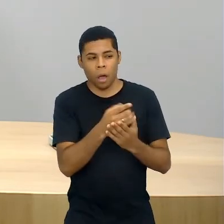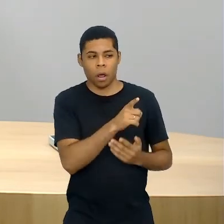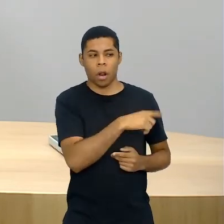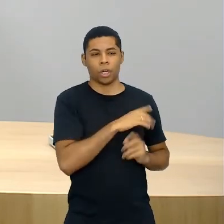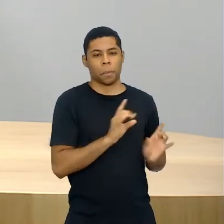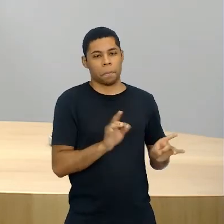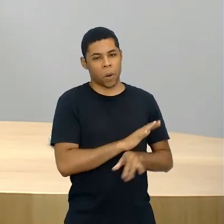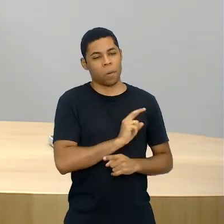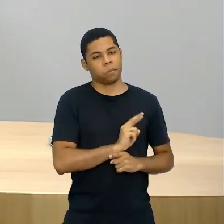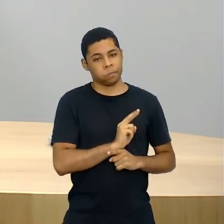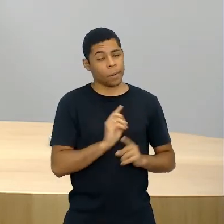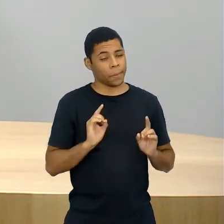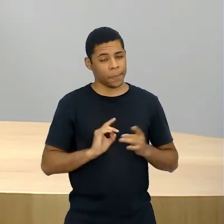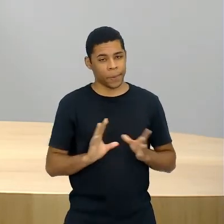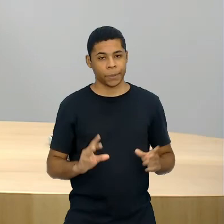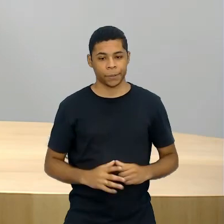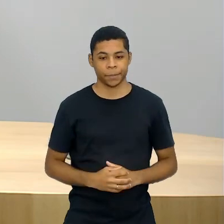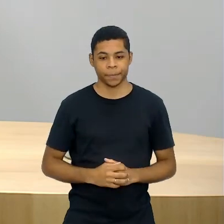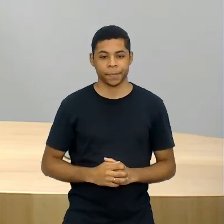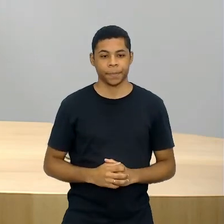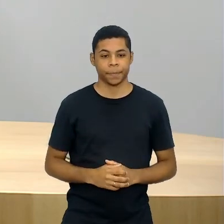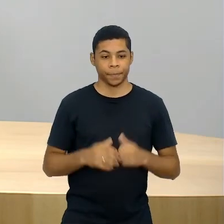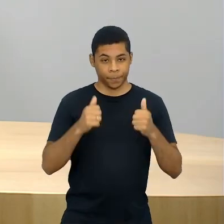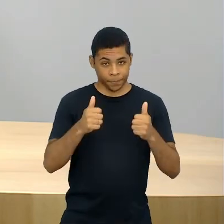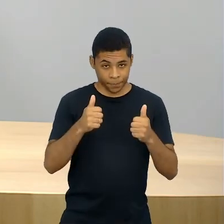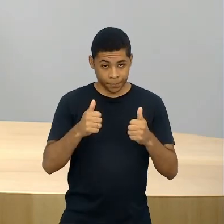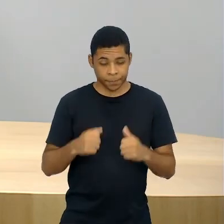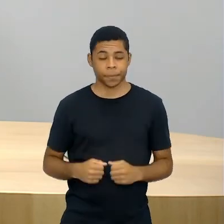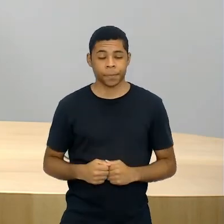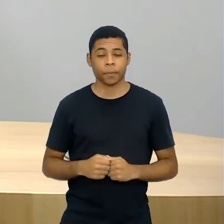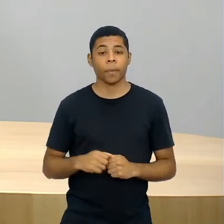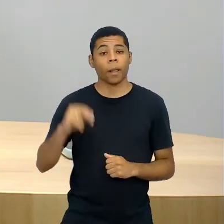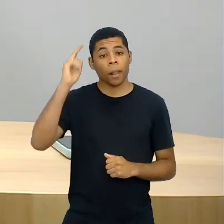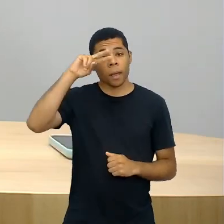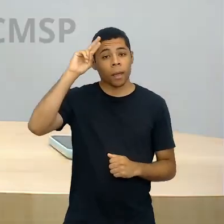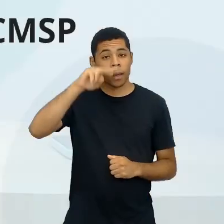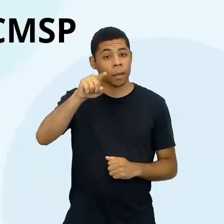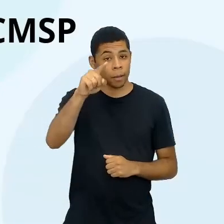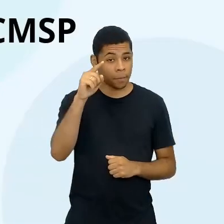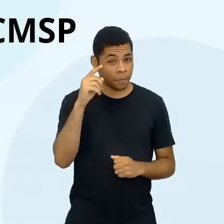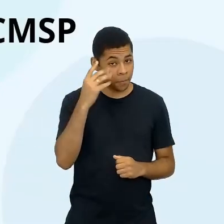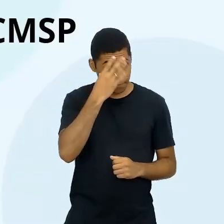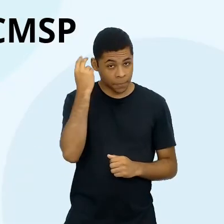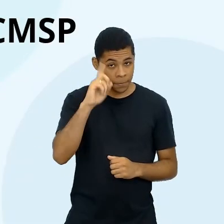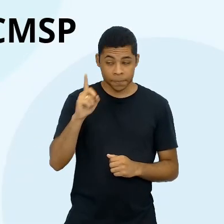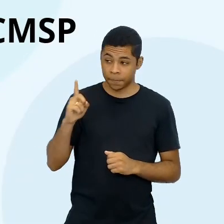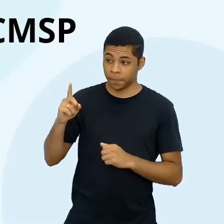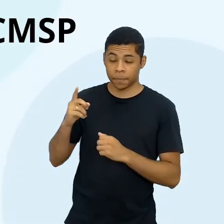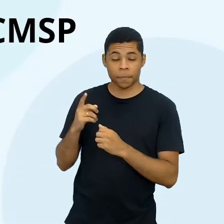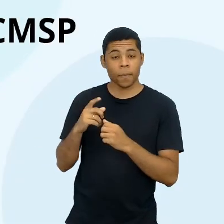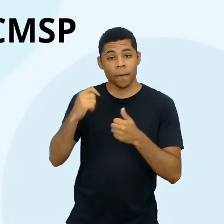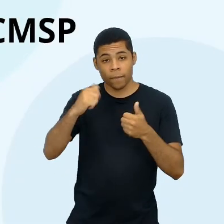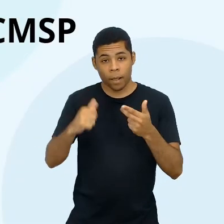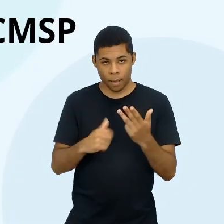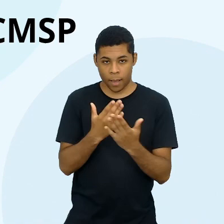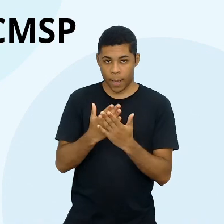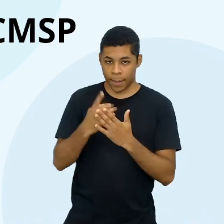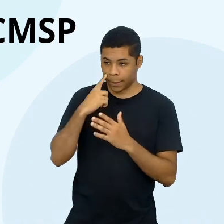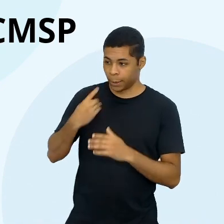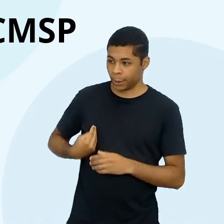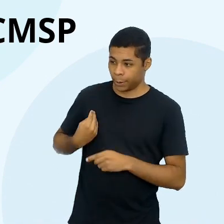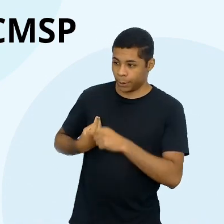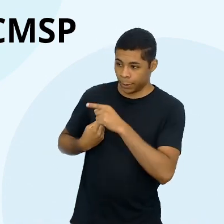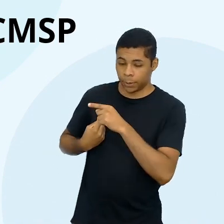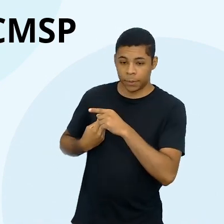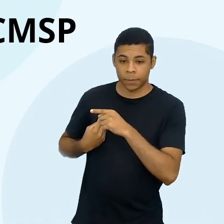teremos aqui com vocês, tá certo? Sempre lembre aí de avaliar a nossa aula, tá aí na tela para